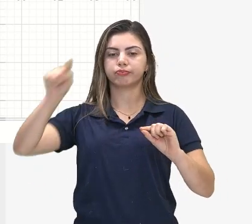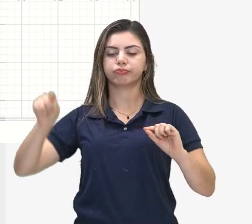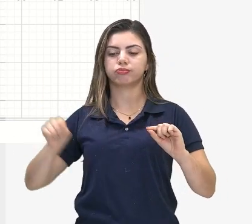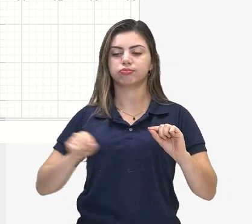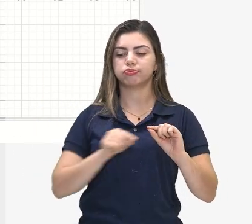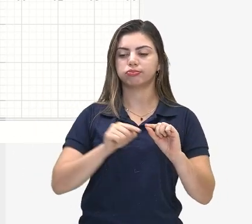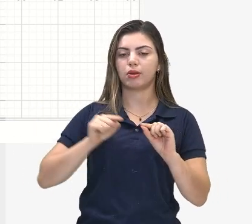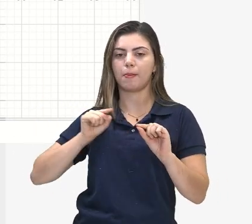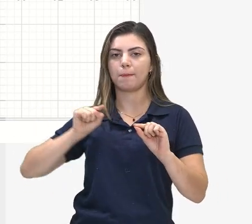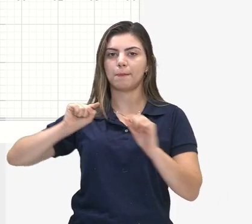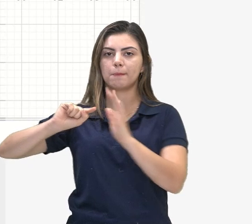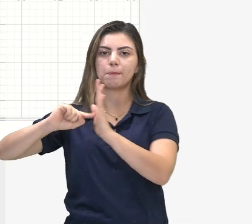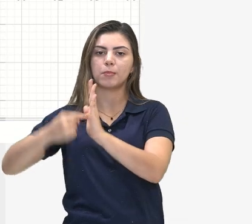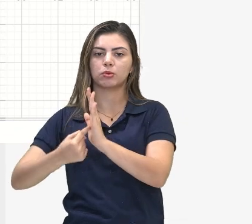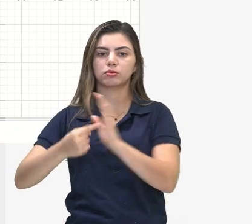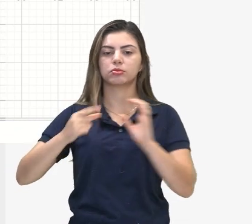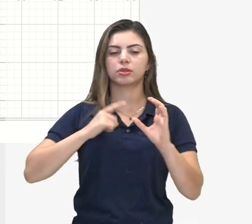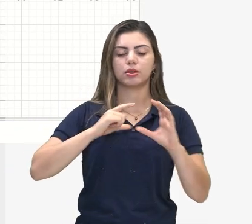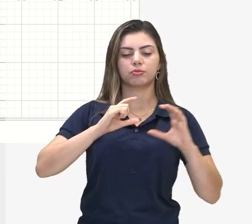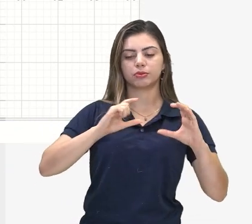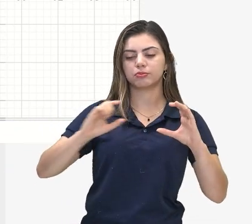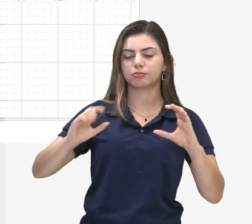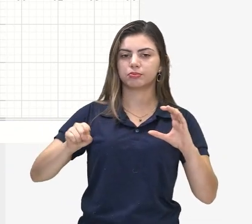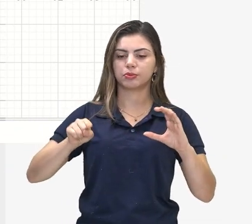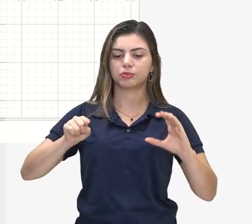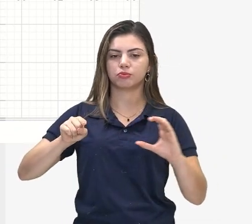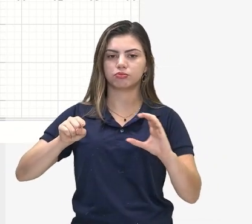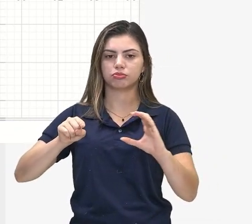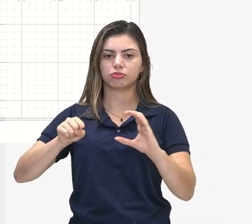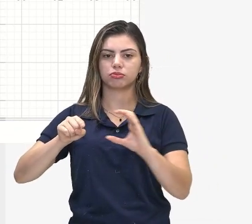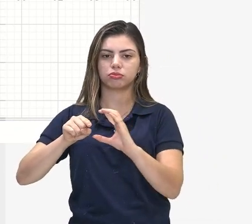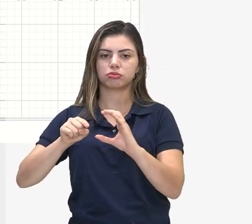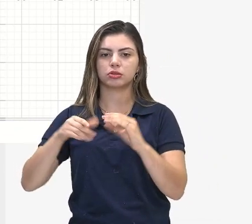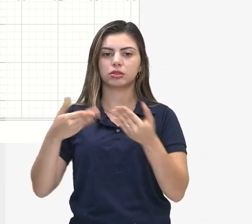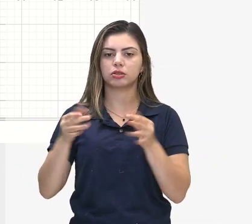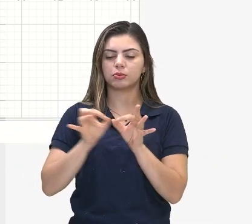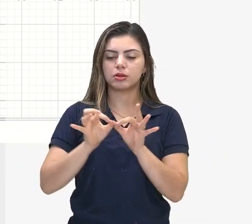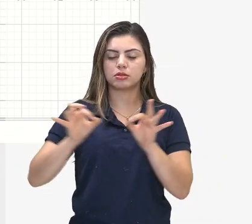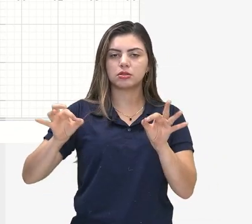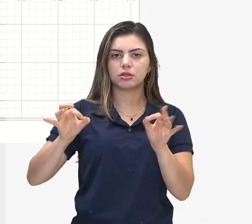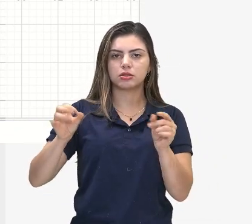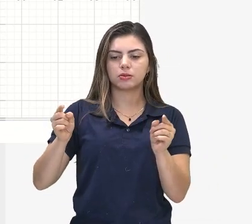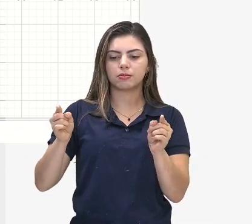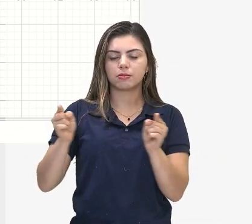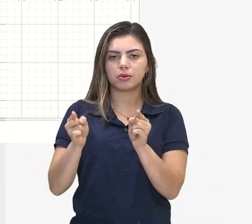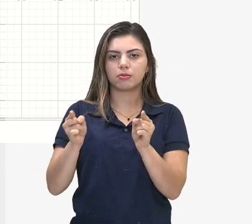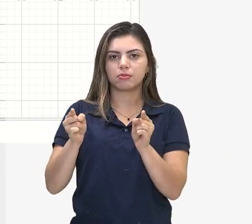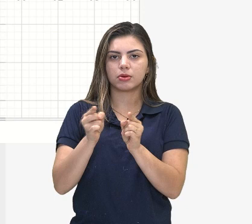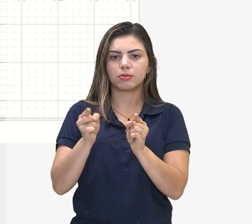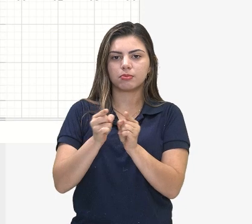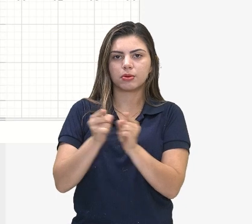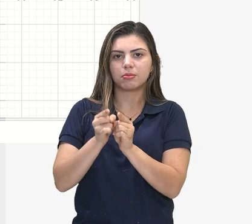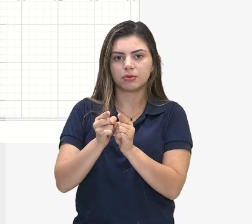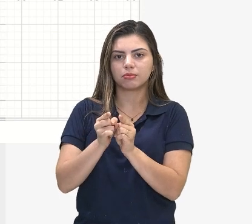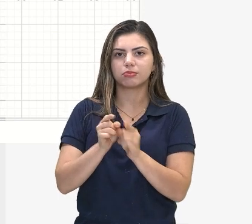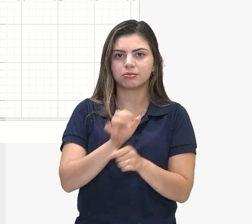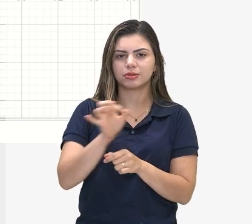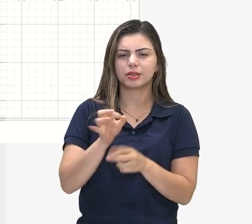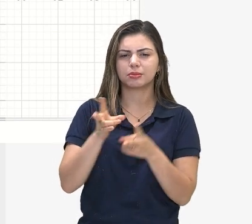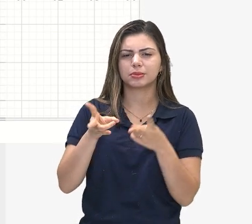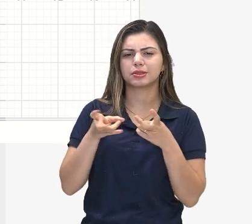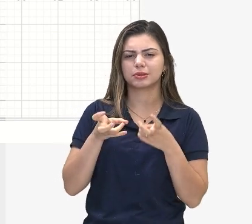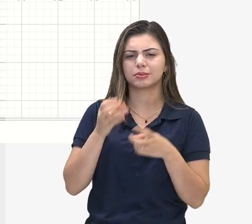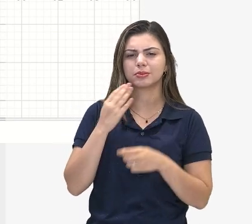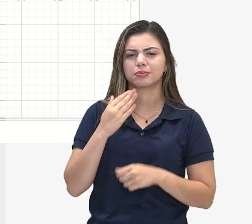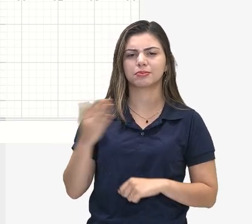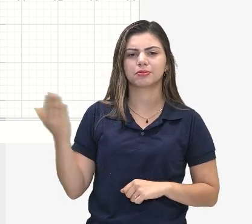diminuindo, né? Está diminuindo em relação à diferença aqui dos